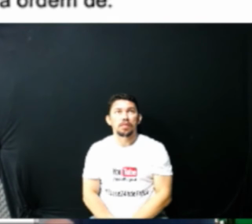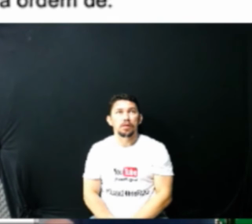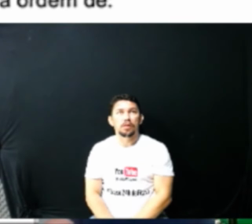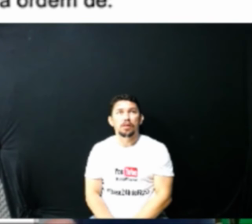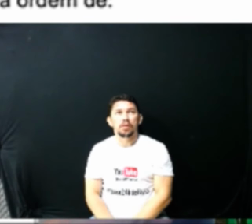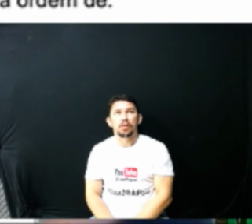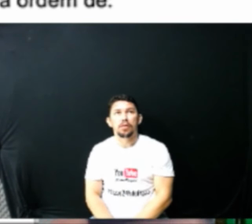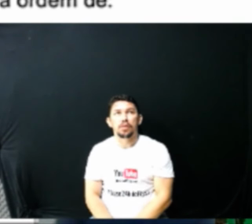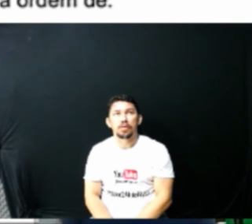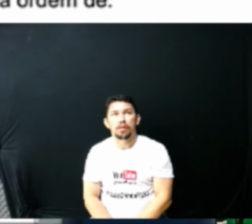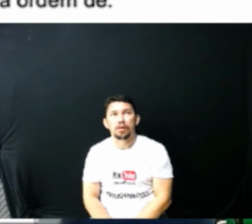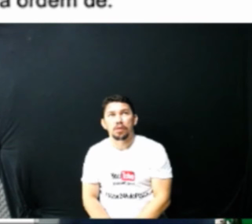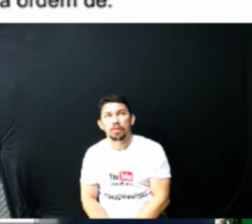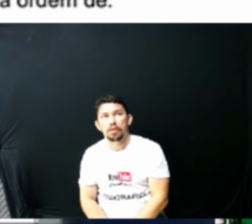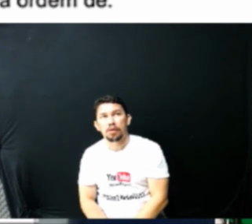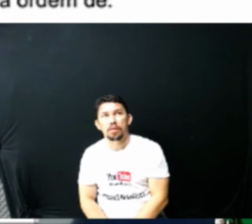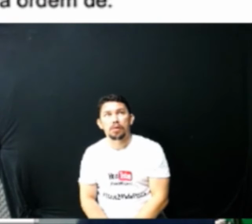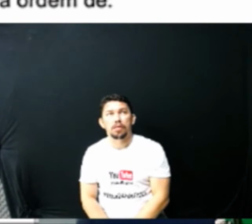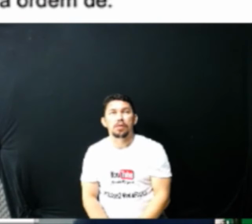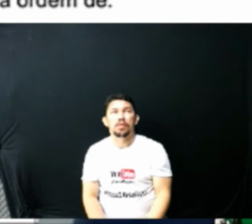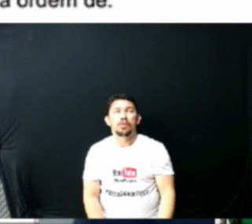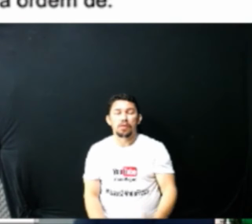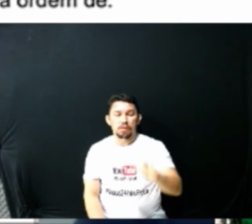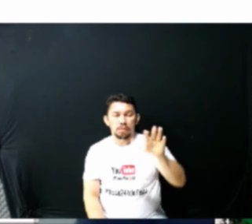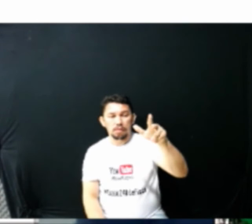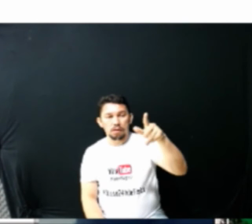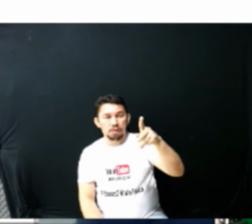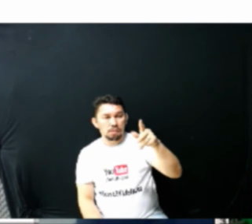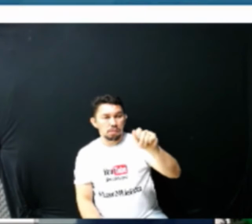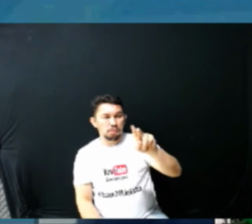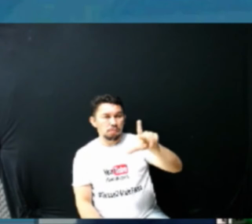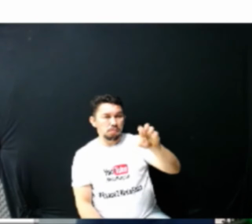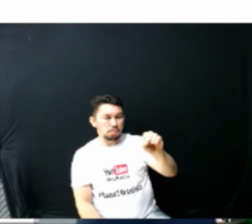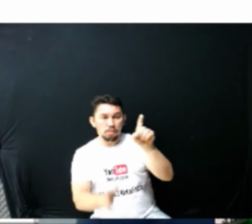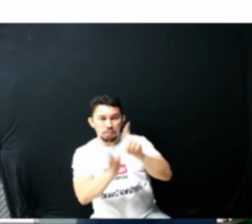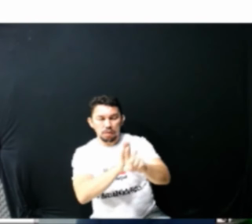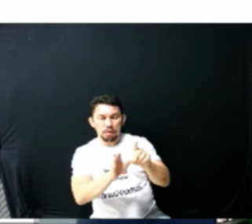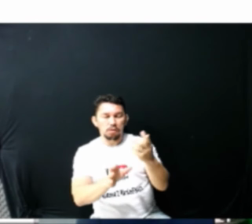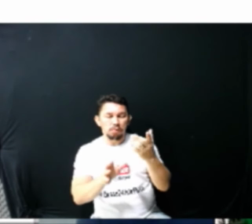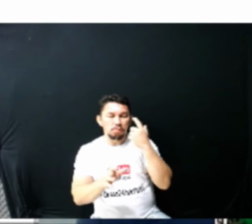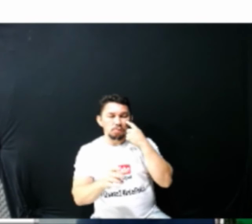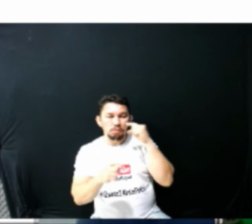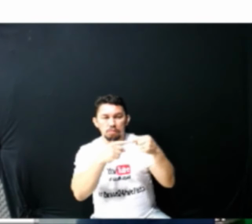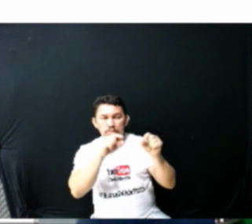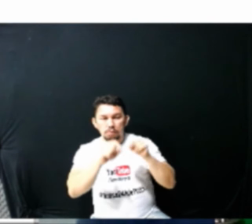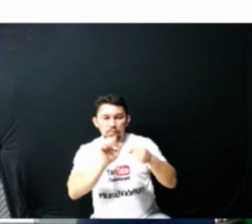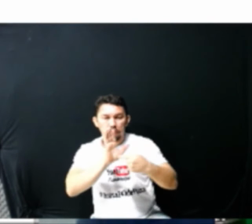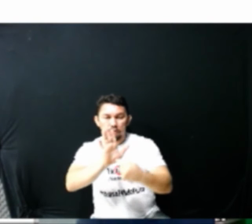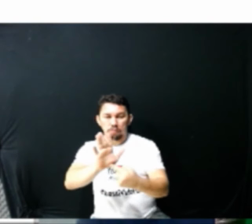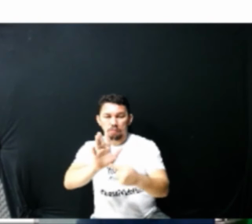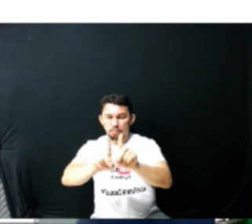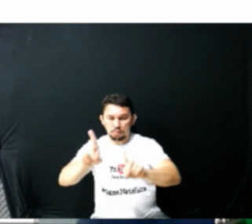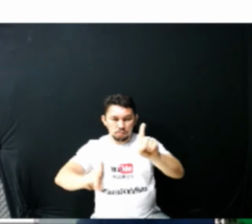Paulo, Diga. tu teve uma questão aí que tu passou, que aquela que mostra o gráfico lá, que